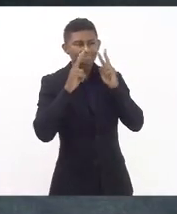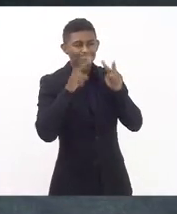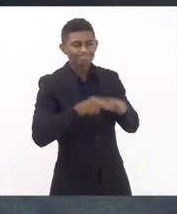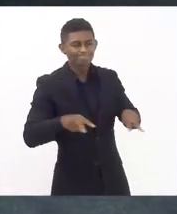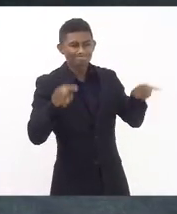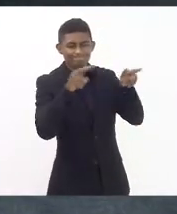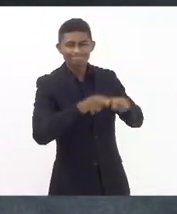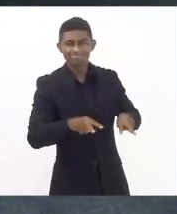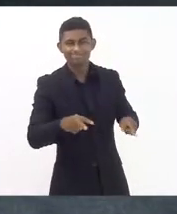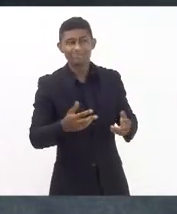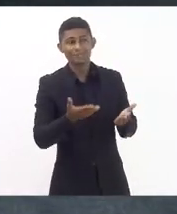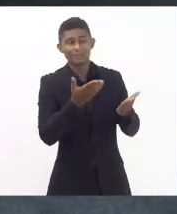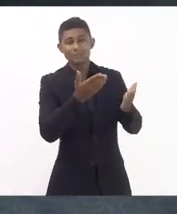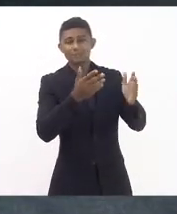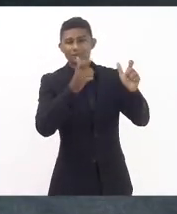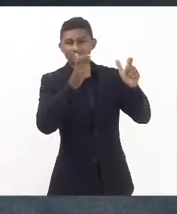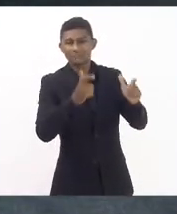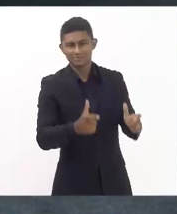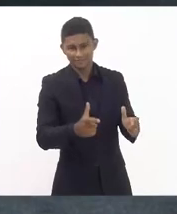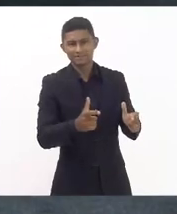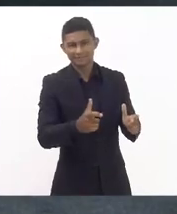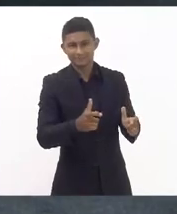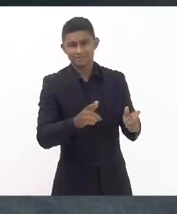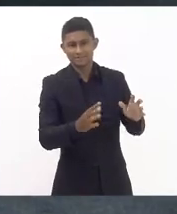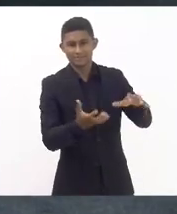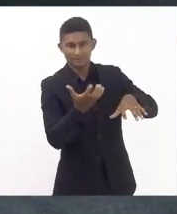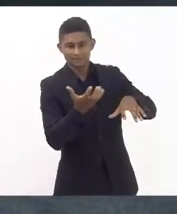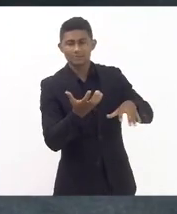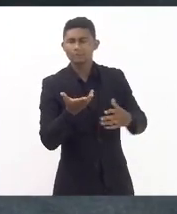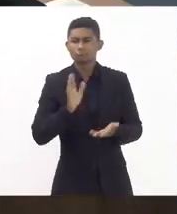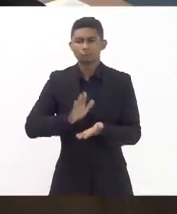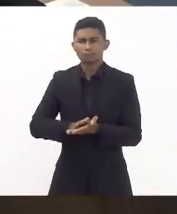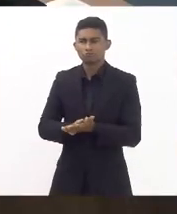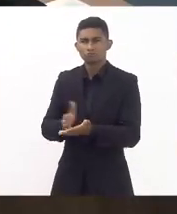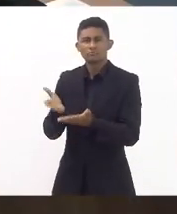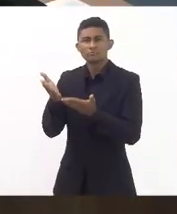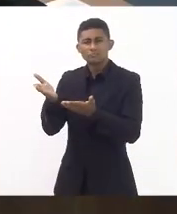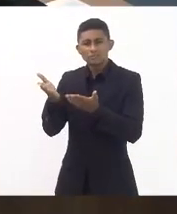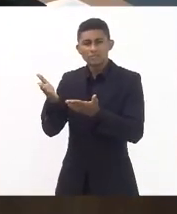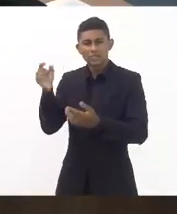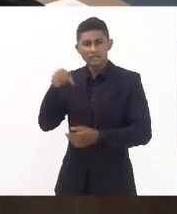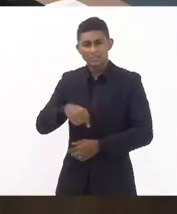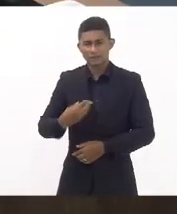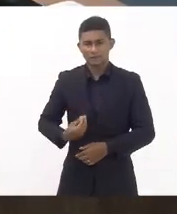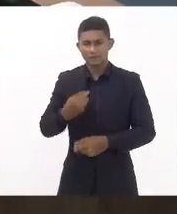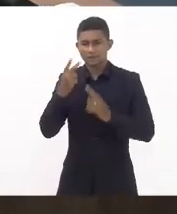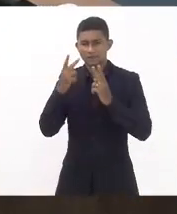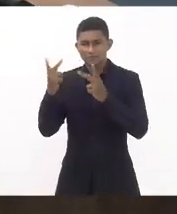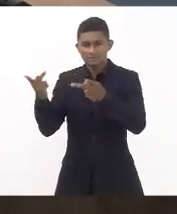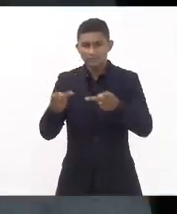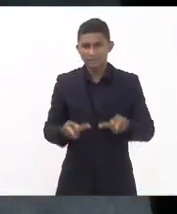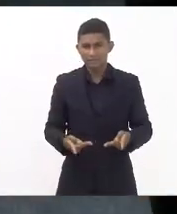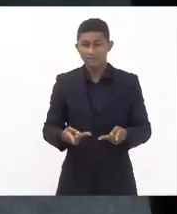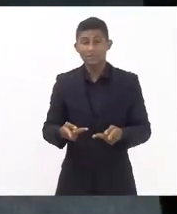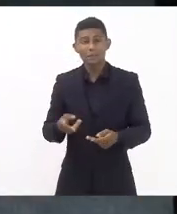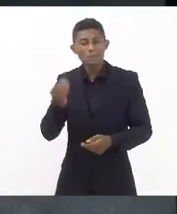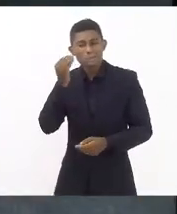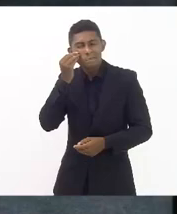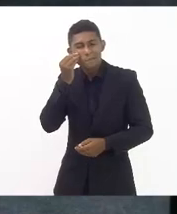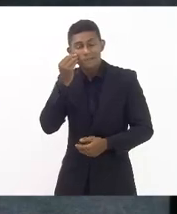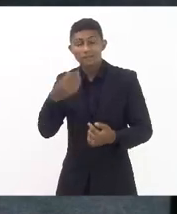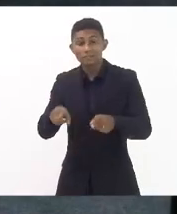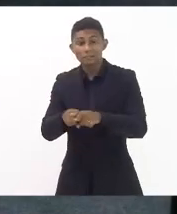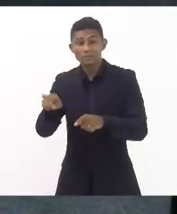Parlamento Federal. Então, parabéns por estar aqui, um grande beijo no seu coração e um beijo para o seu bebê, né, que já